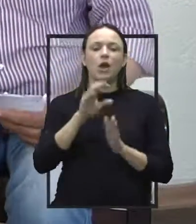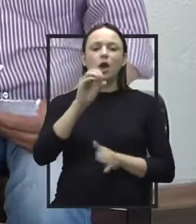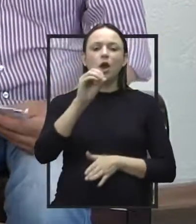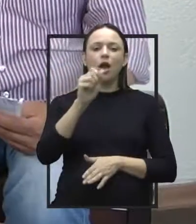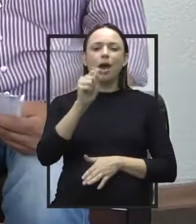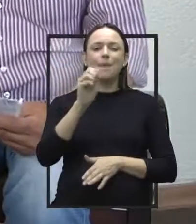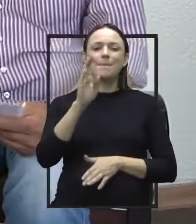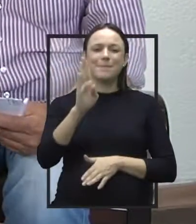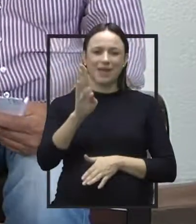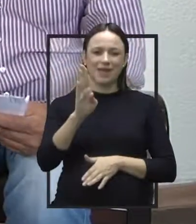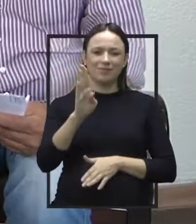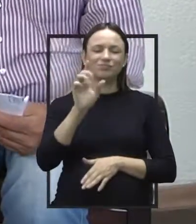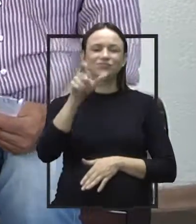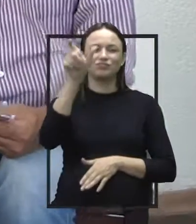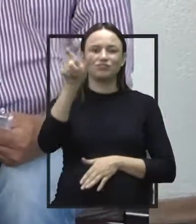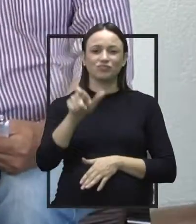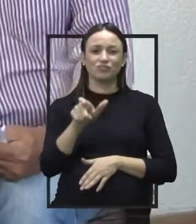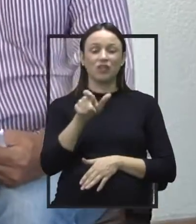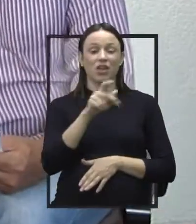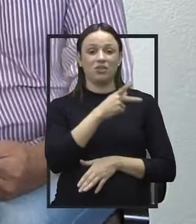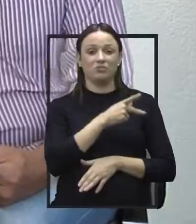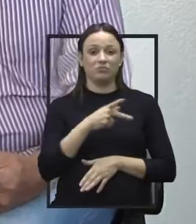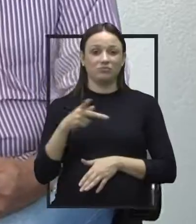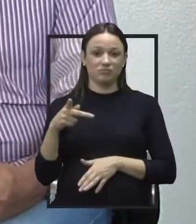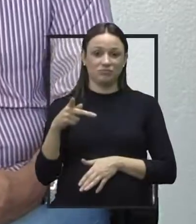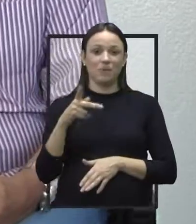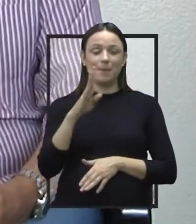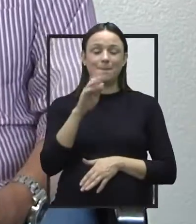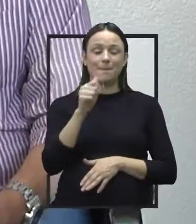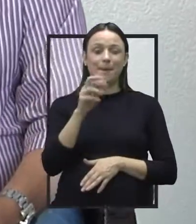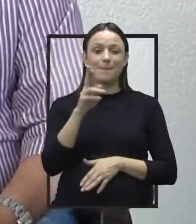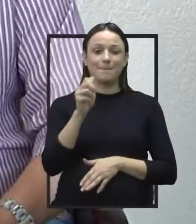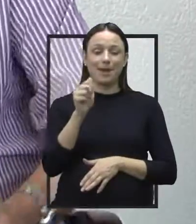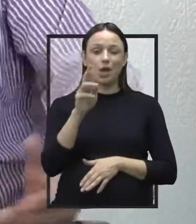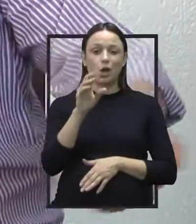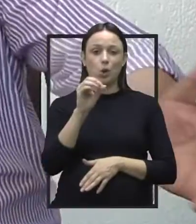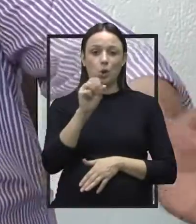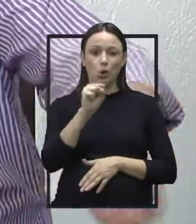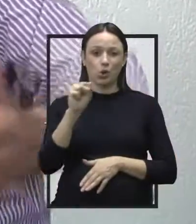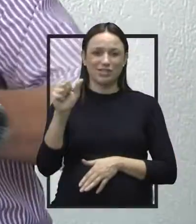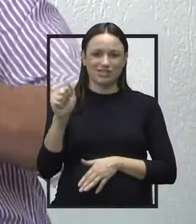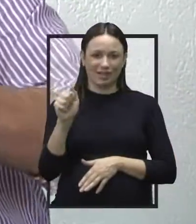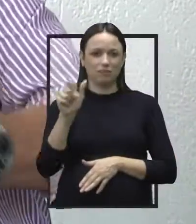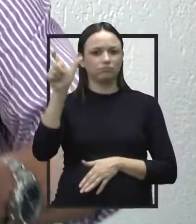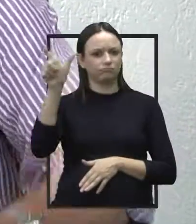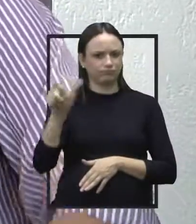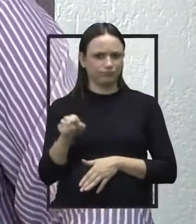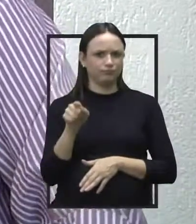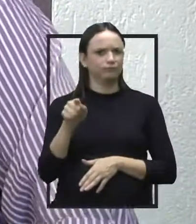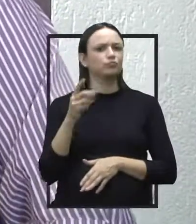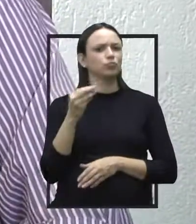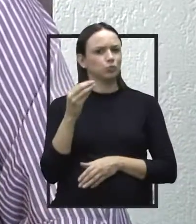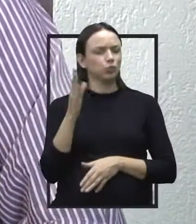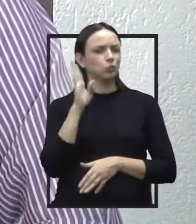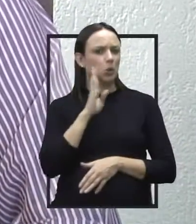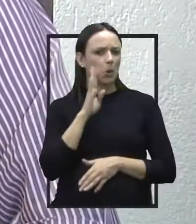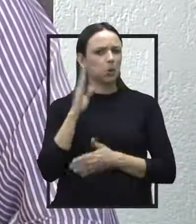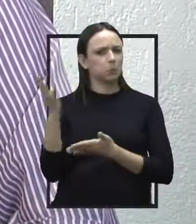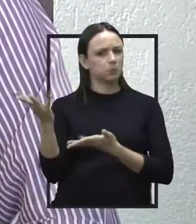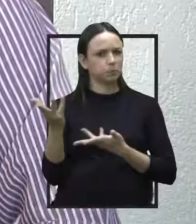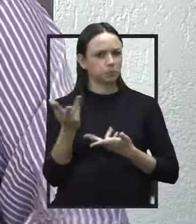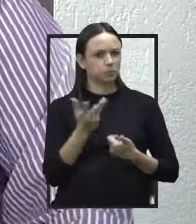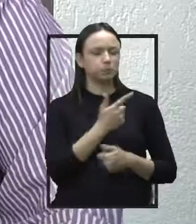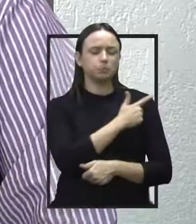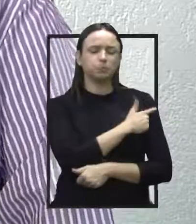OAB, presidida pelo advogado Dr. Barbarossa. Nos visitaram, muito gentis os advogados, e deixaram